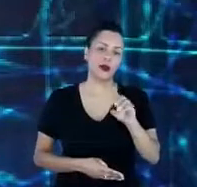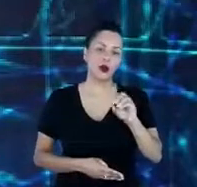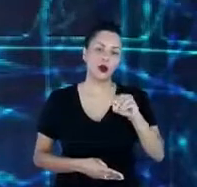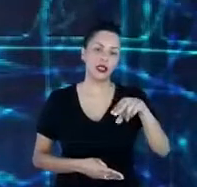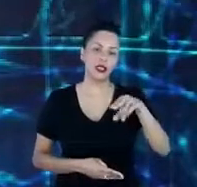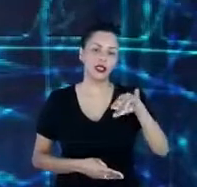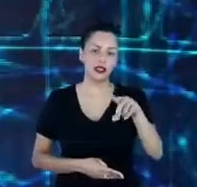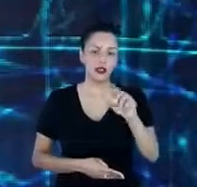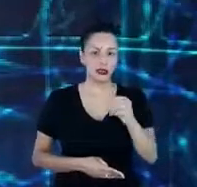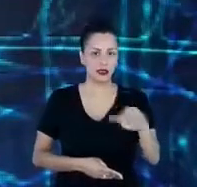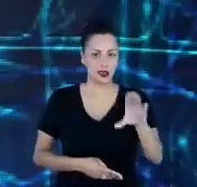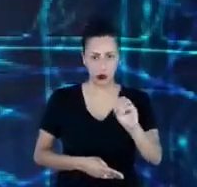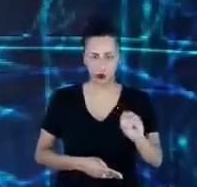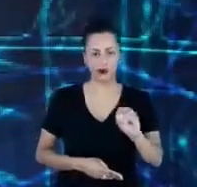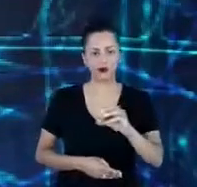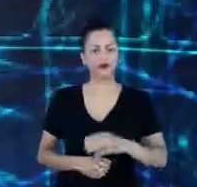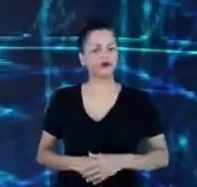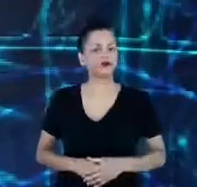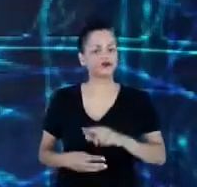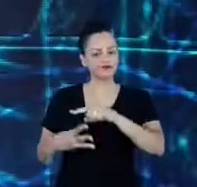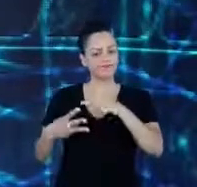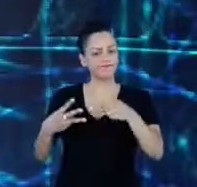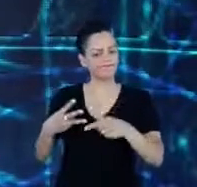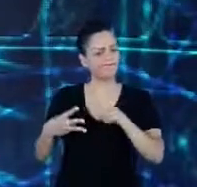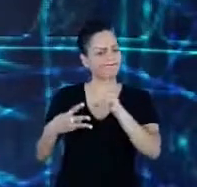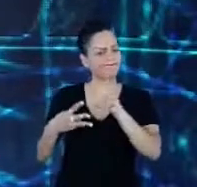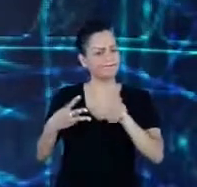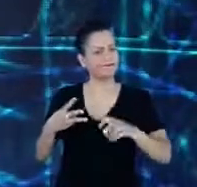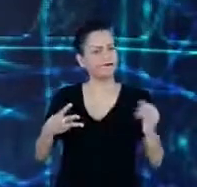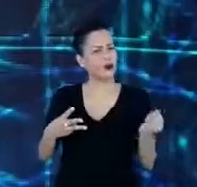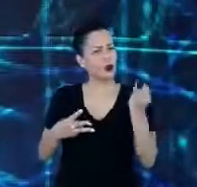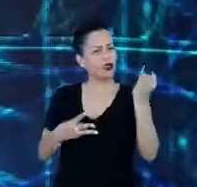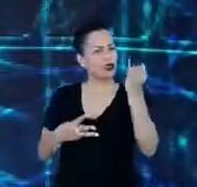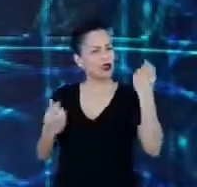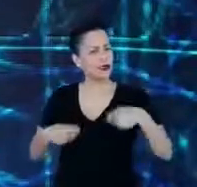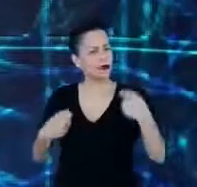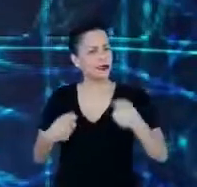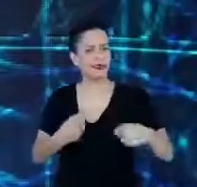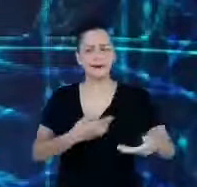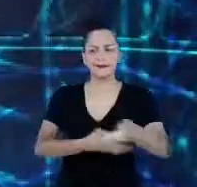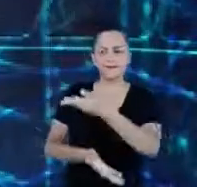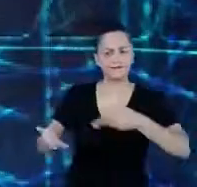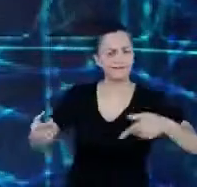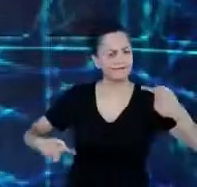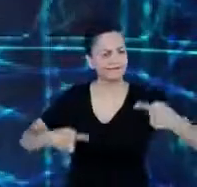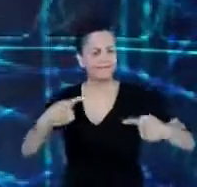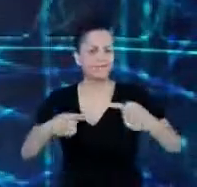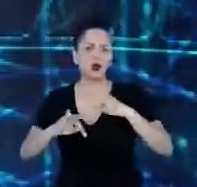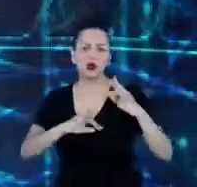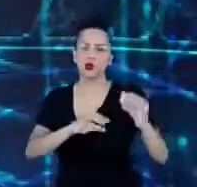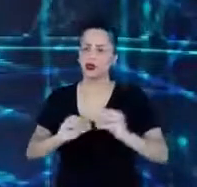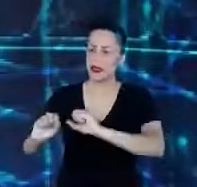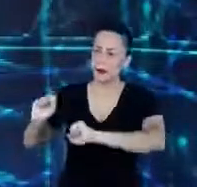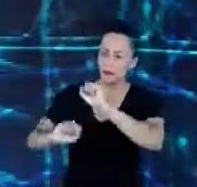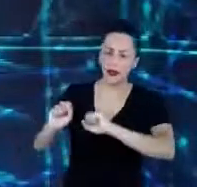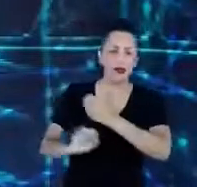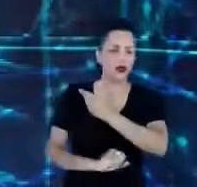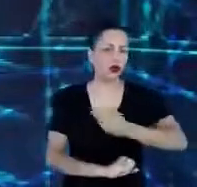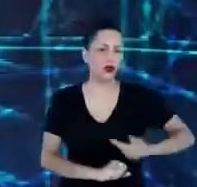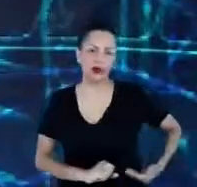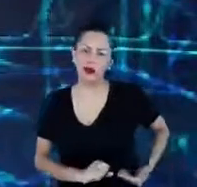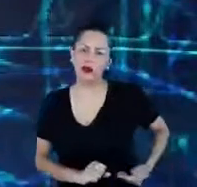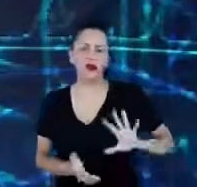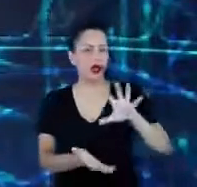muita discussão muita e para que a gente possa com todos os agentes empresas governo